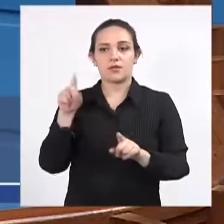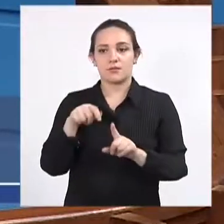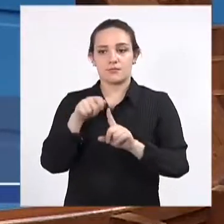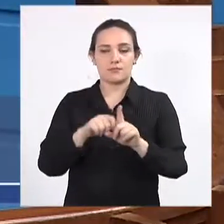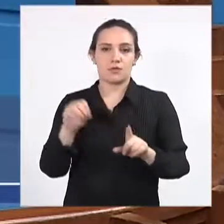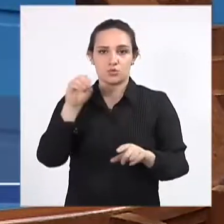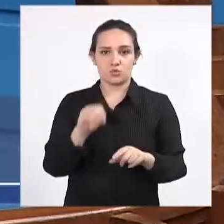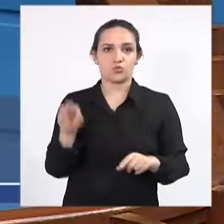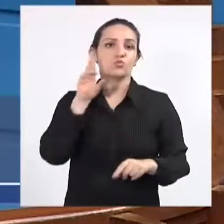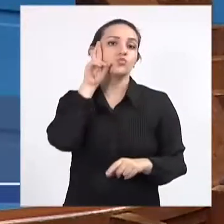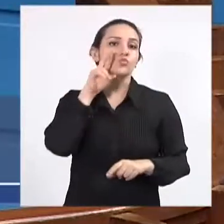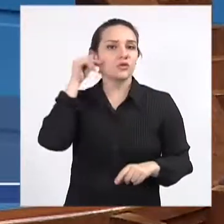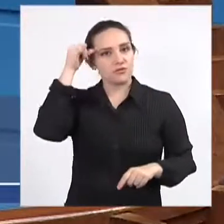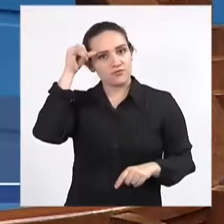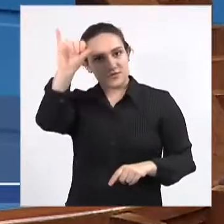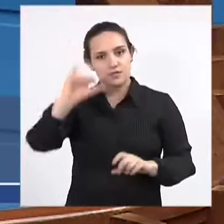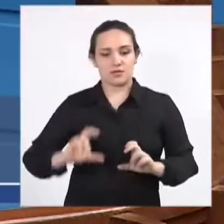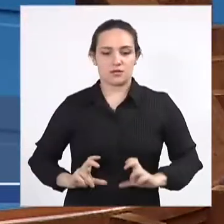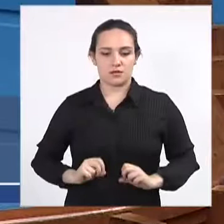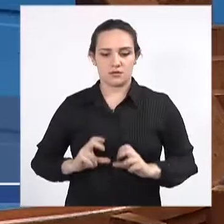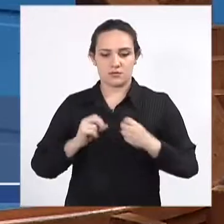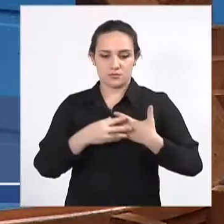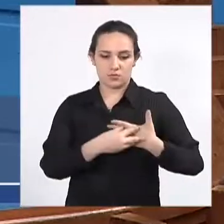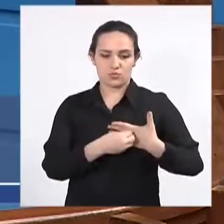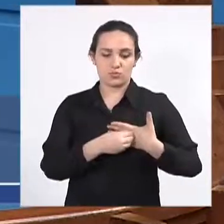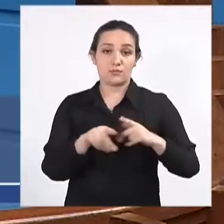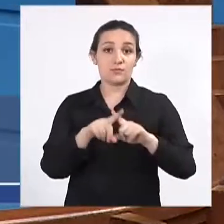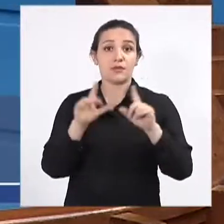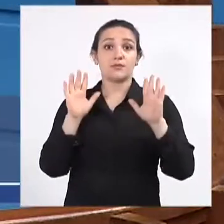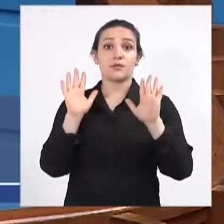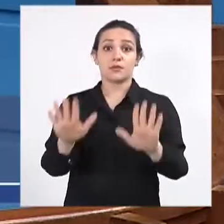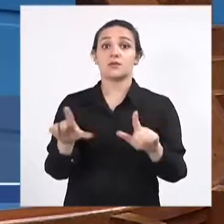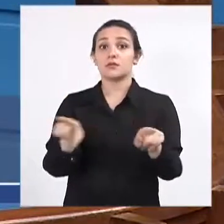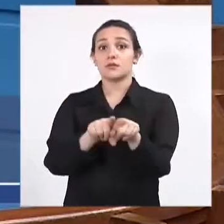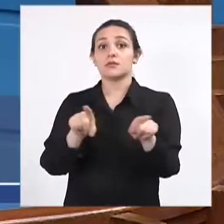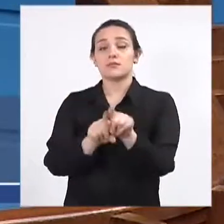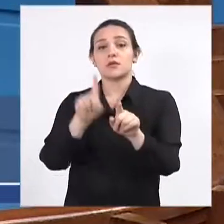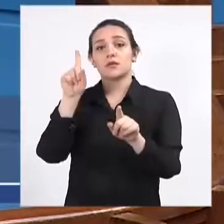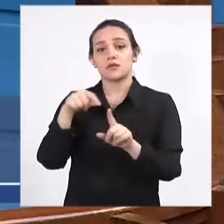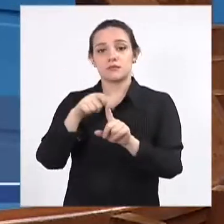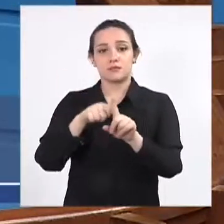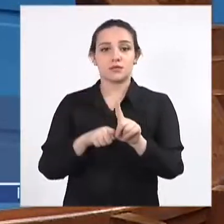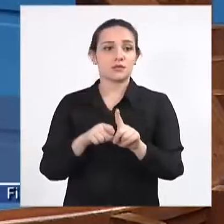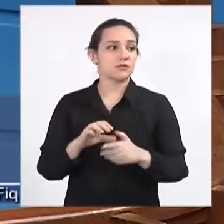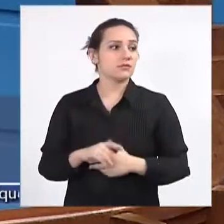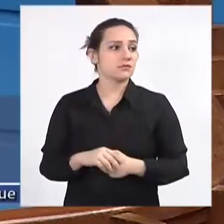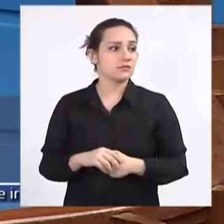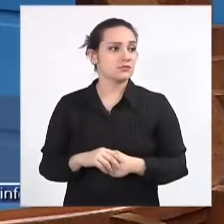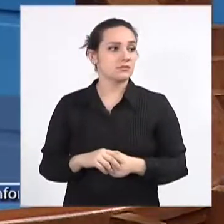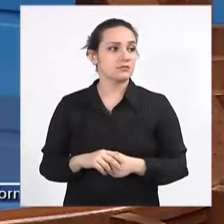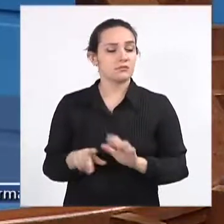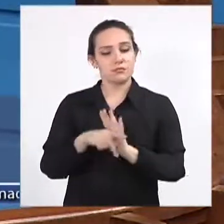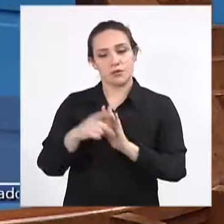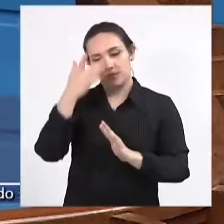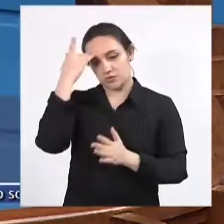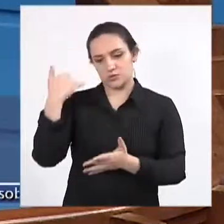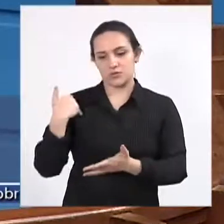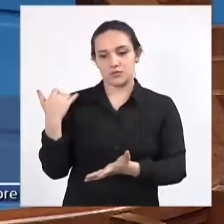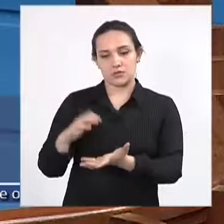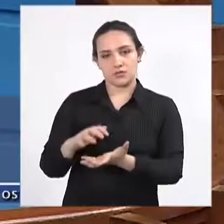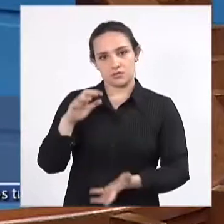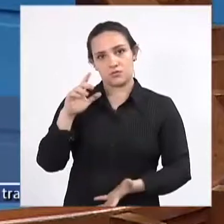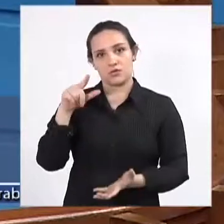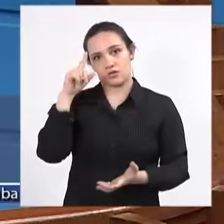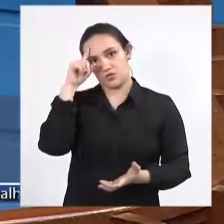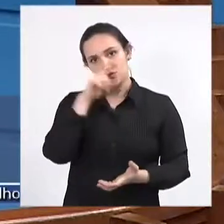relação à prevenção ao câncer, mas é um mês também dos idosos. Hoje, dia 1º de